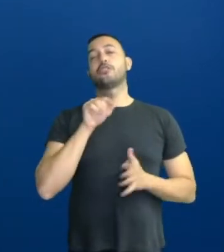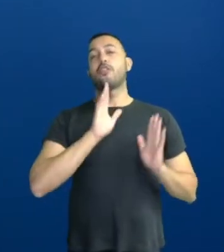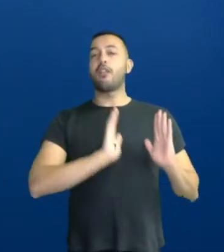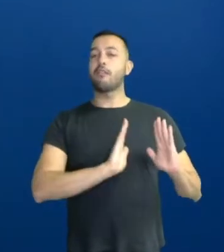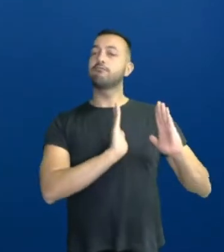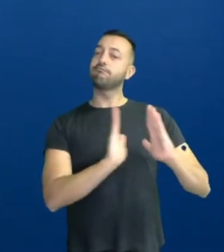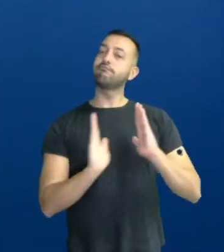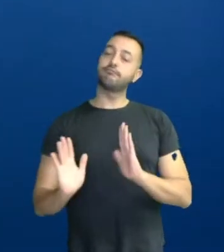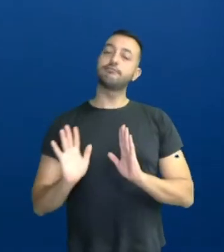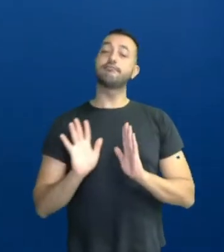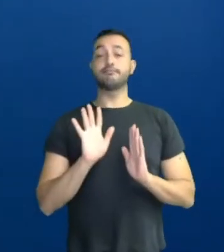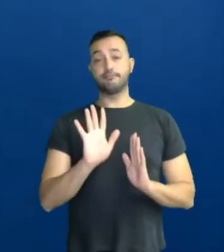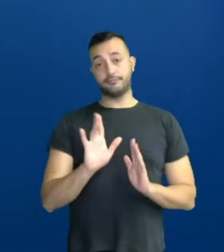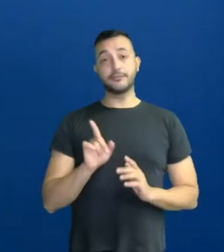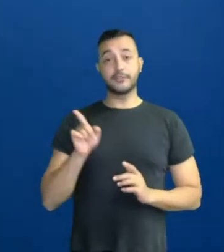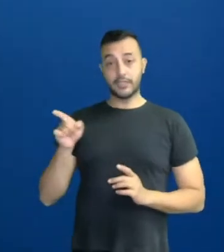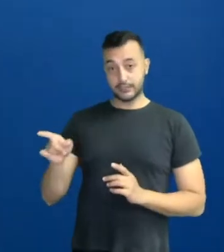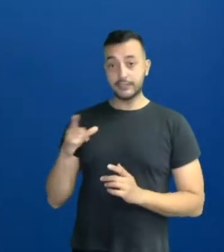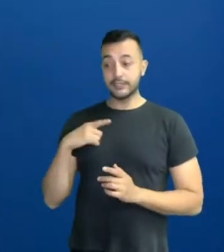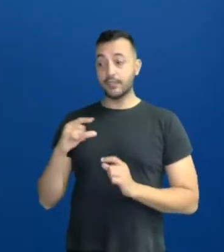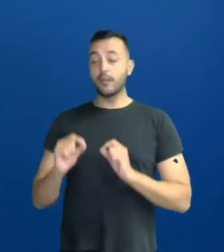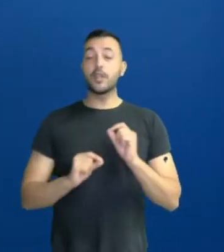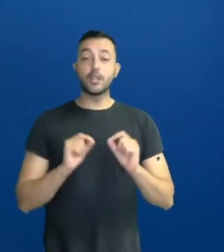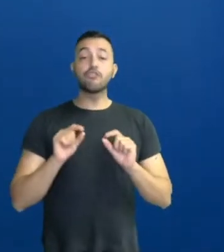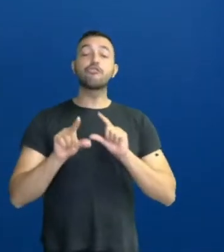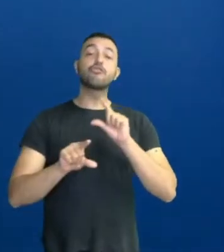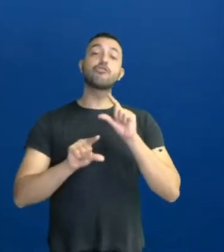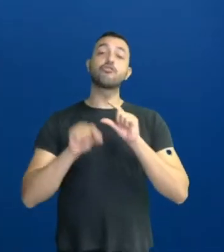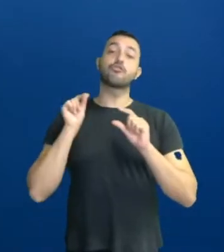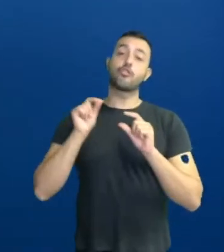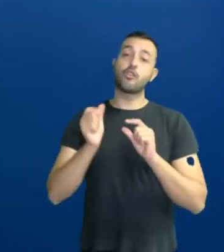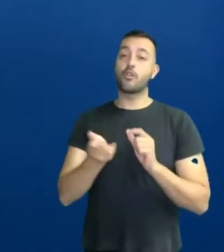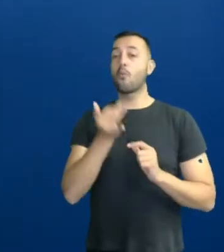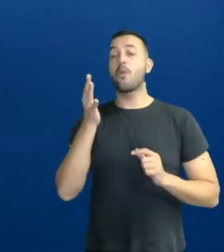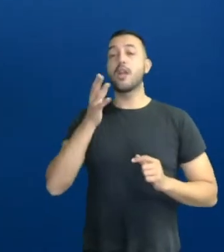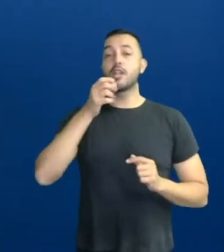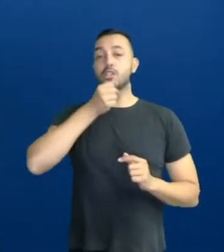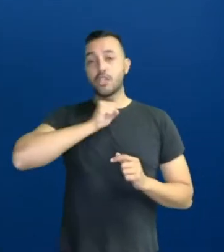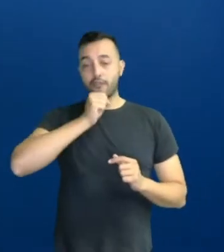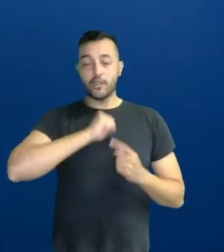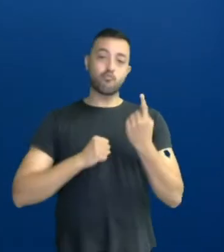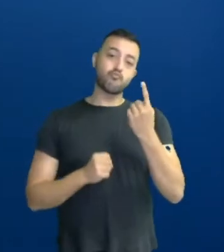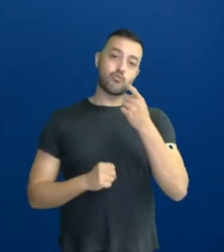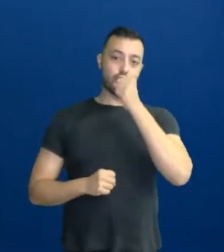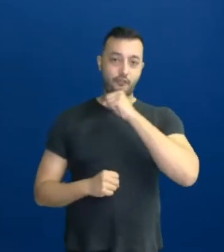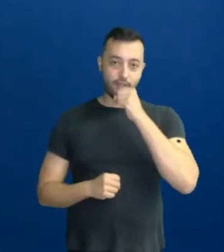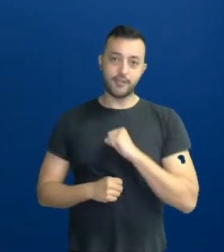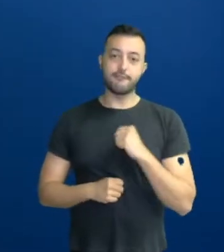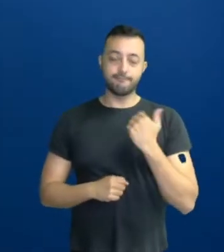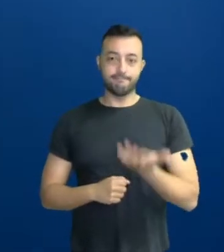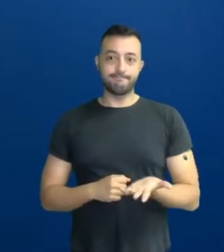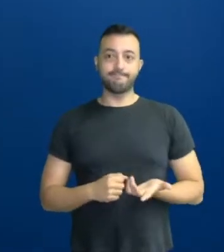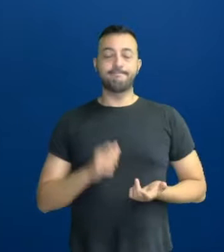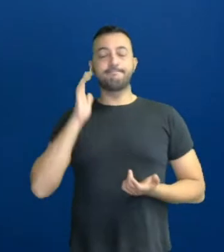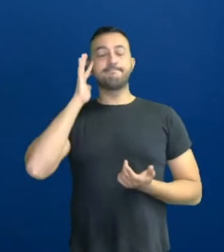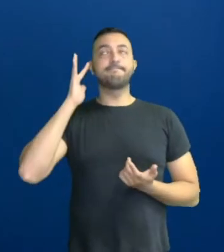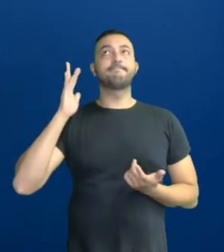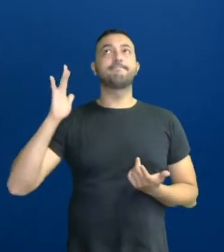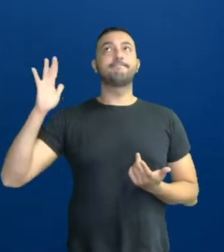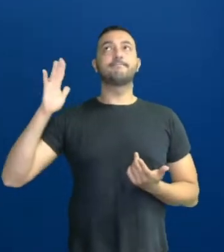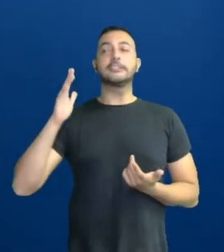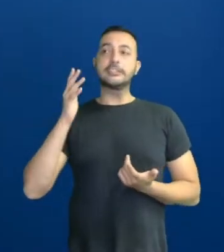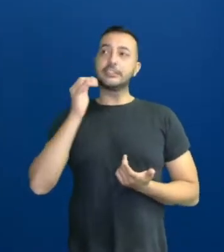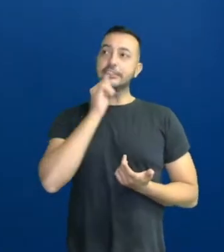tal, ok? Então, nesse caso aqui, ó, ele vai poder escolher quantos tipos de sorvete? Um sorvete, né? Imagina você chegar